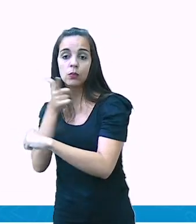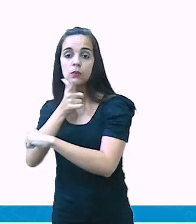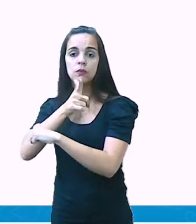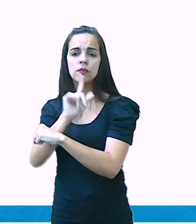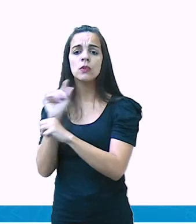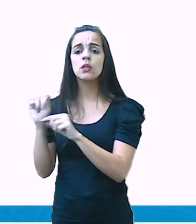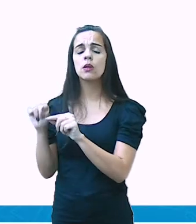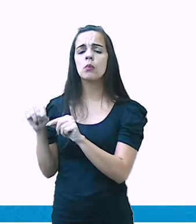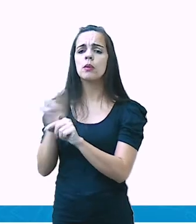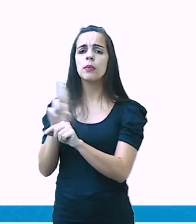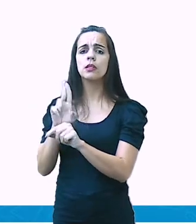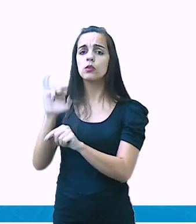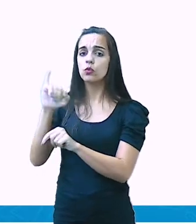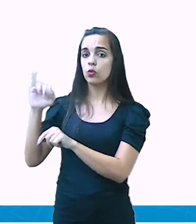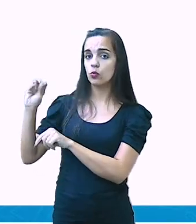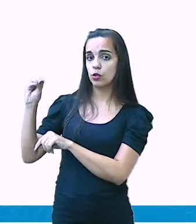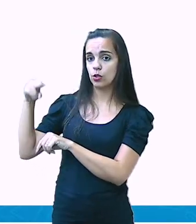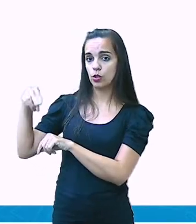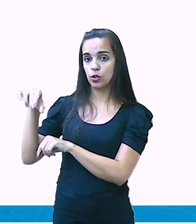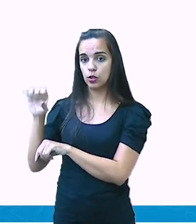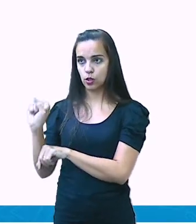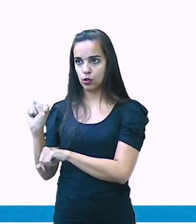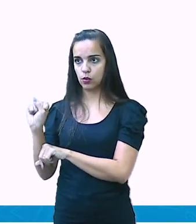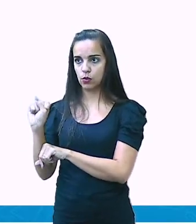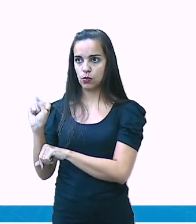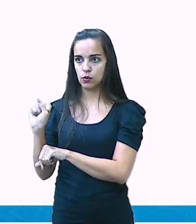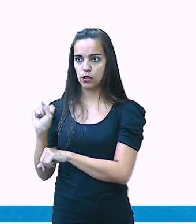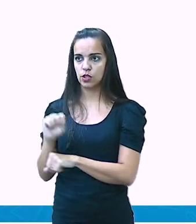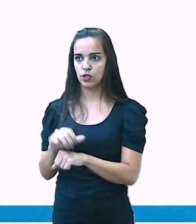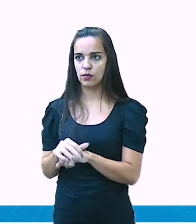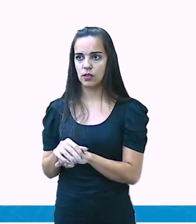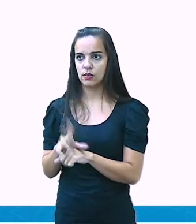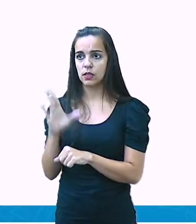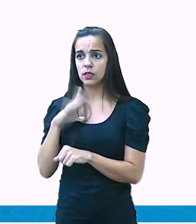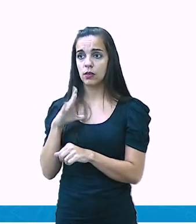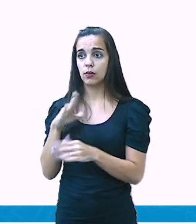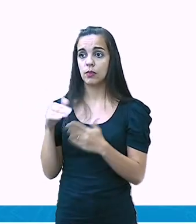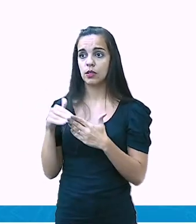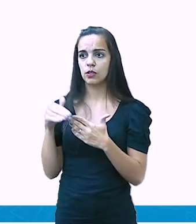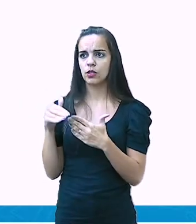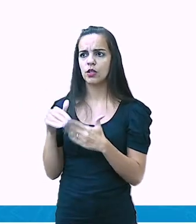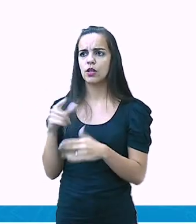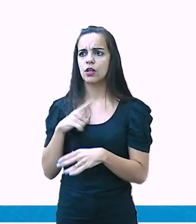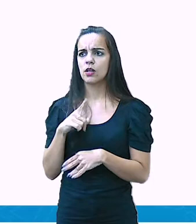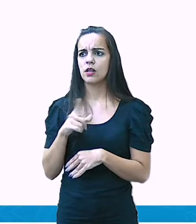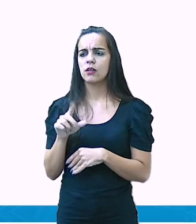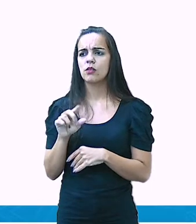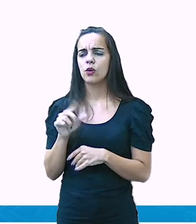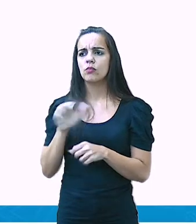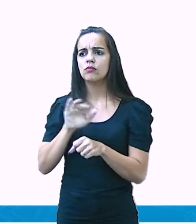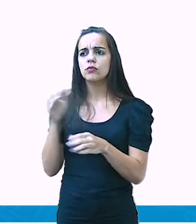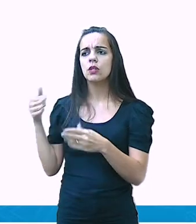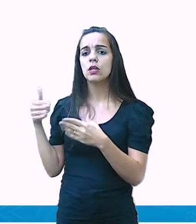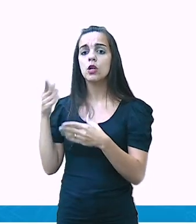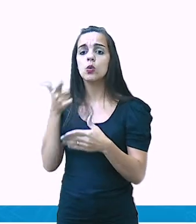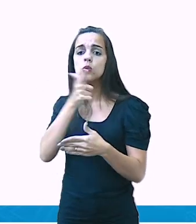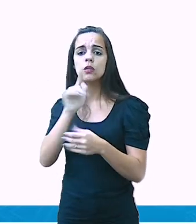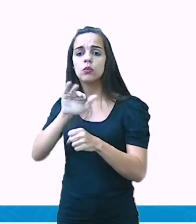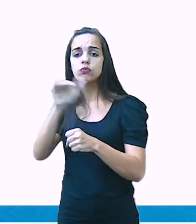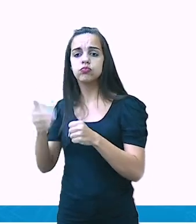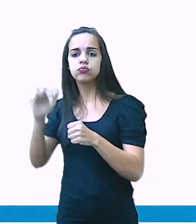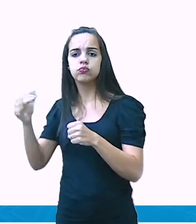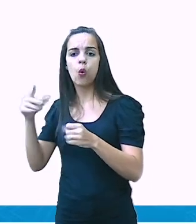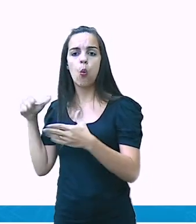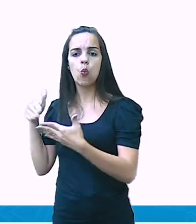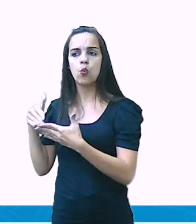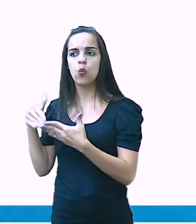Então, o que vai acontecer? A última camada eletrônica do átomo